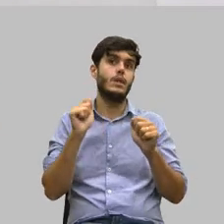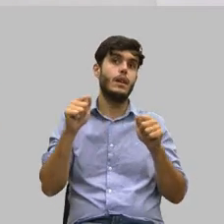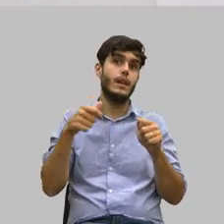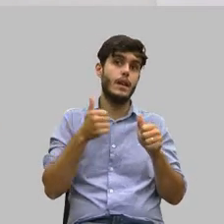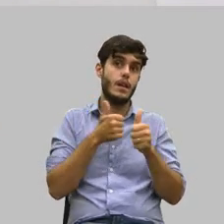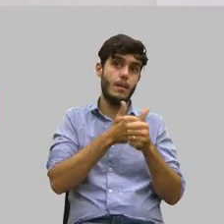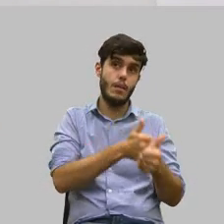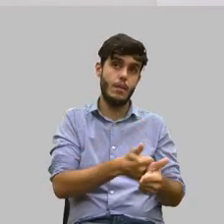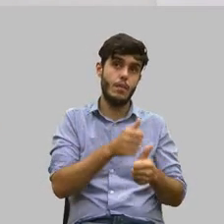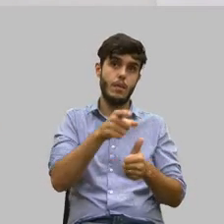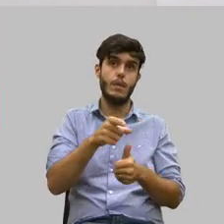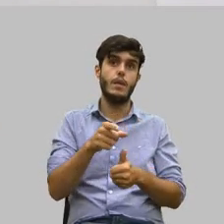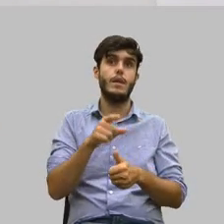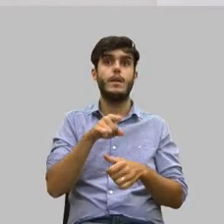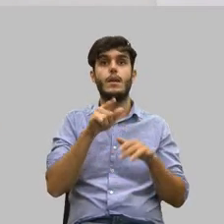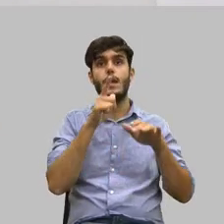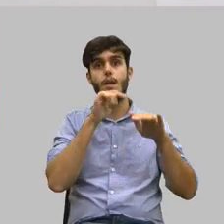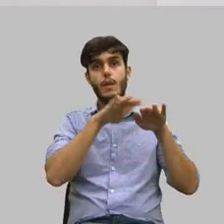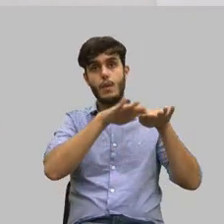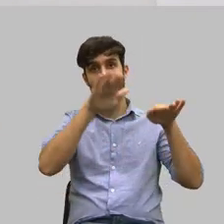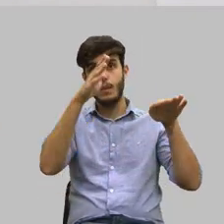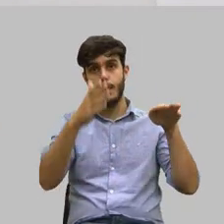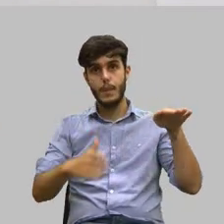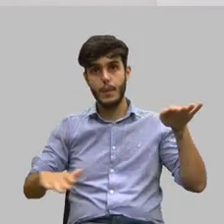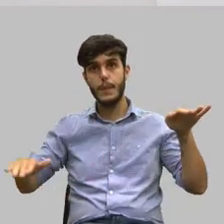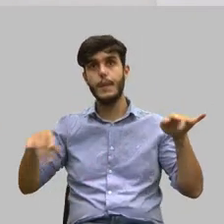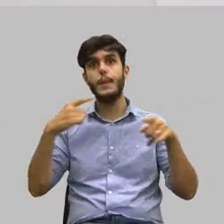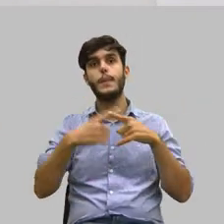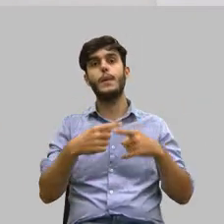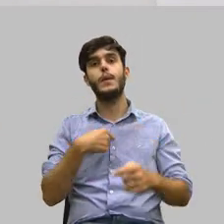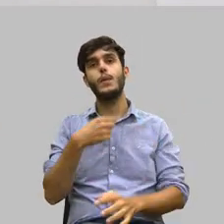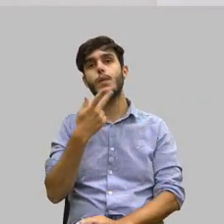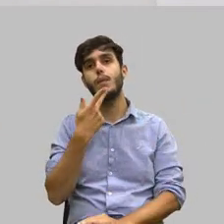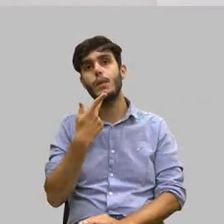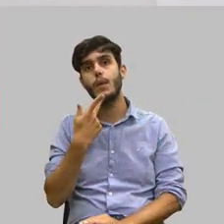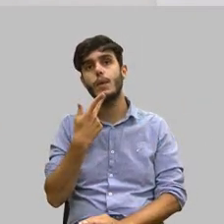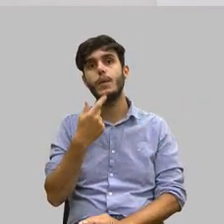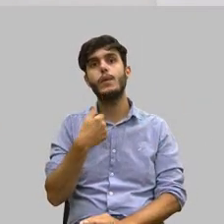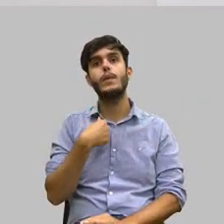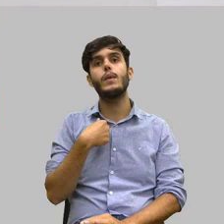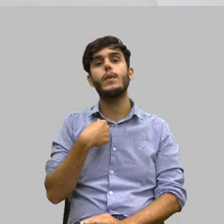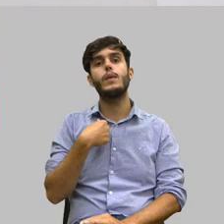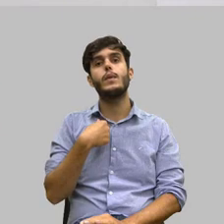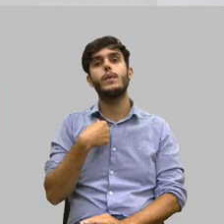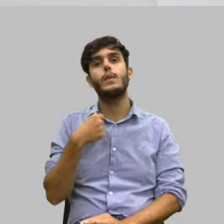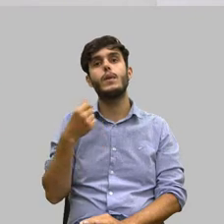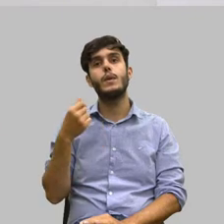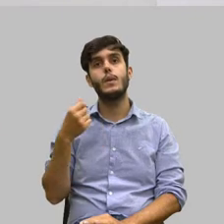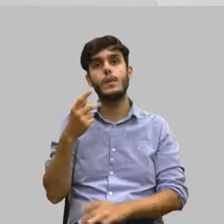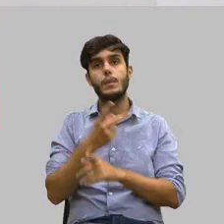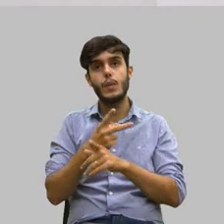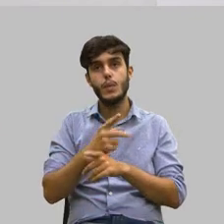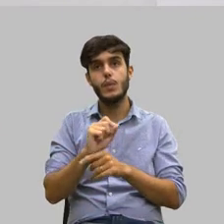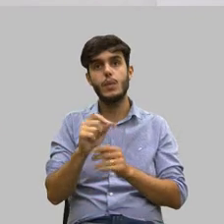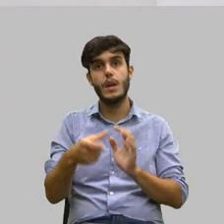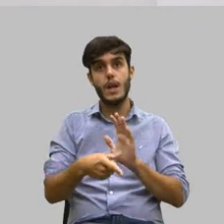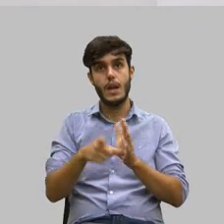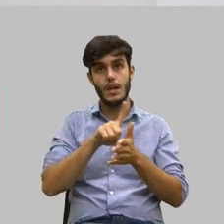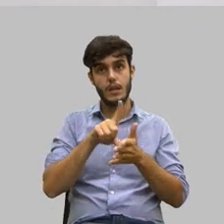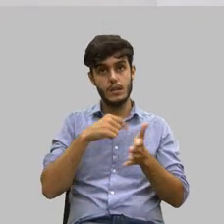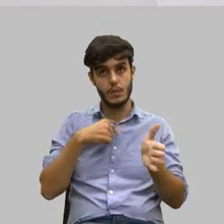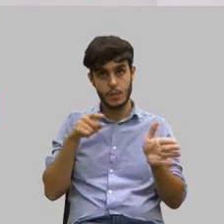fazem fazendo as barragens eu eu justifico Comandante porque eu eu procuro fazer as perguntas antes